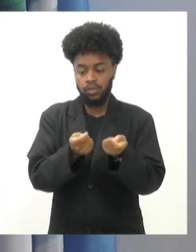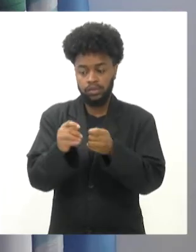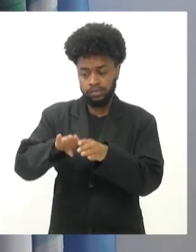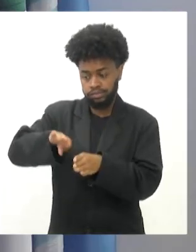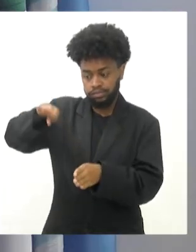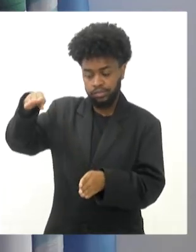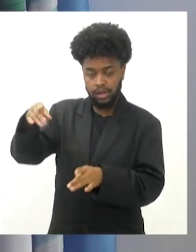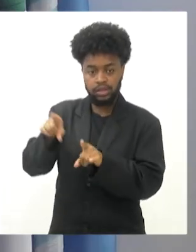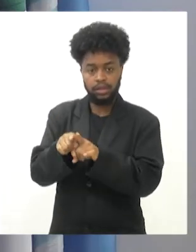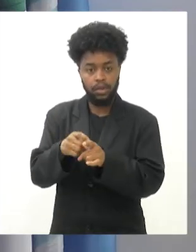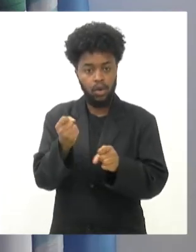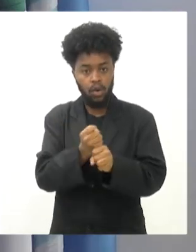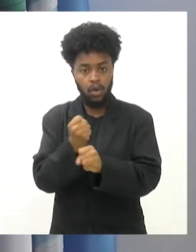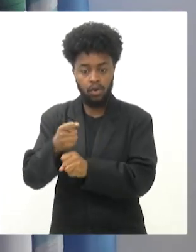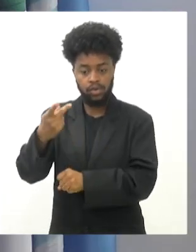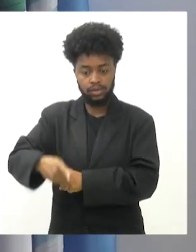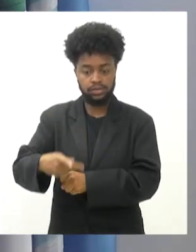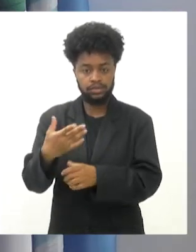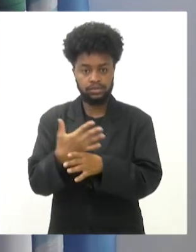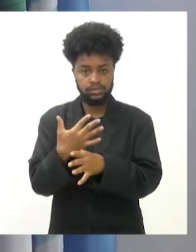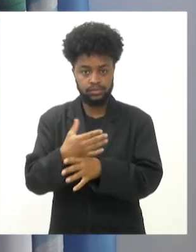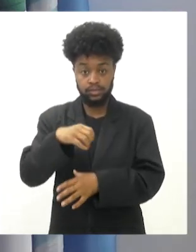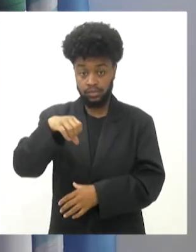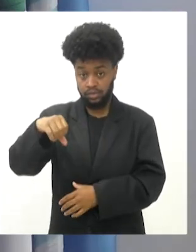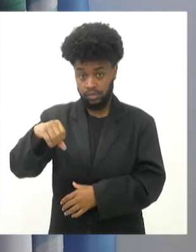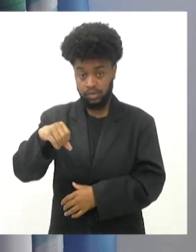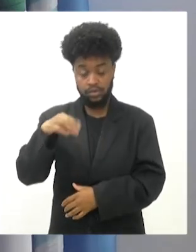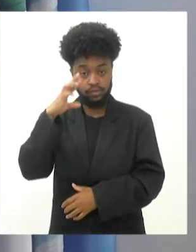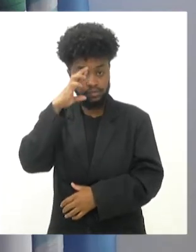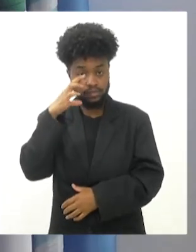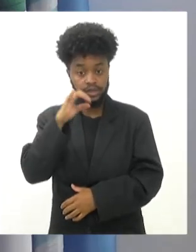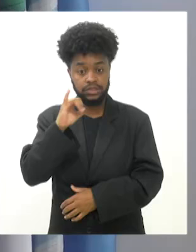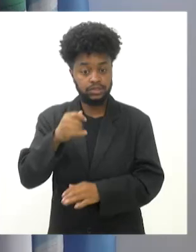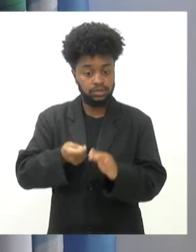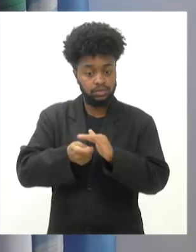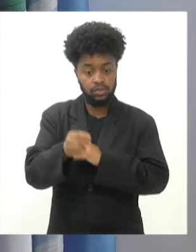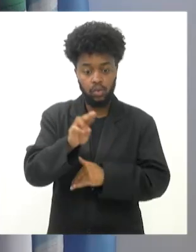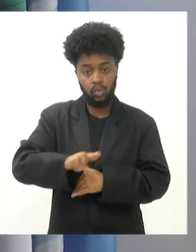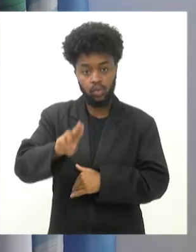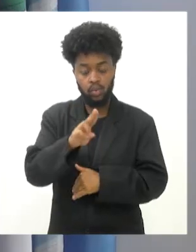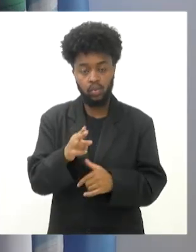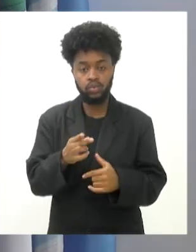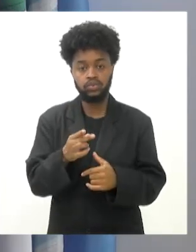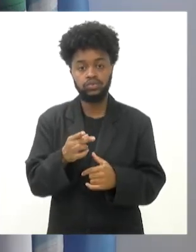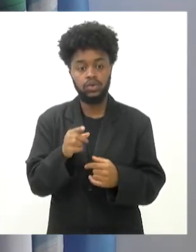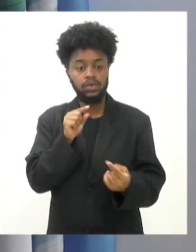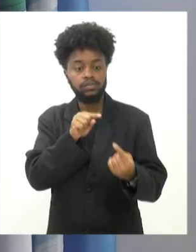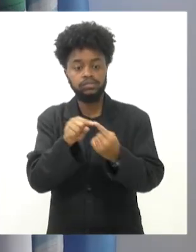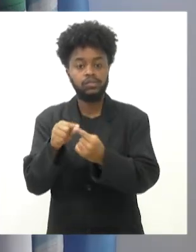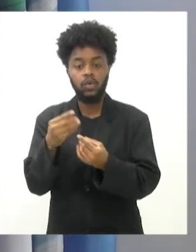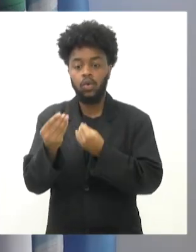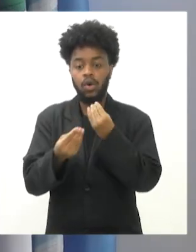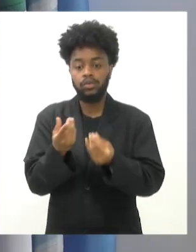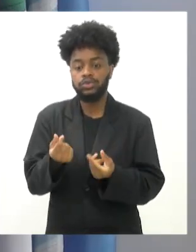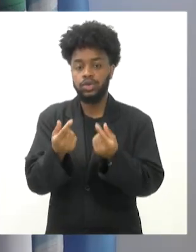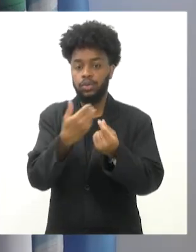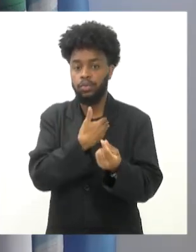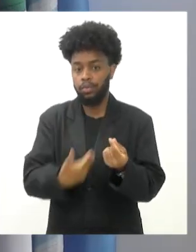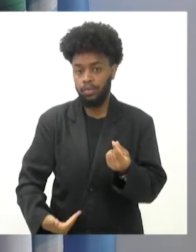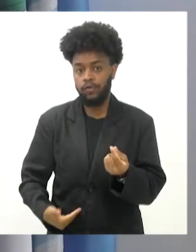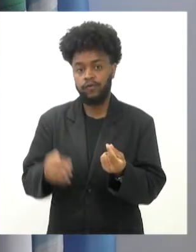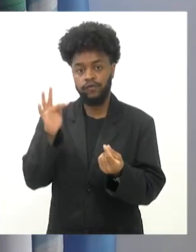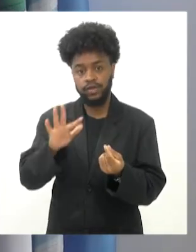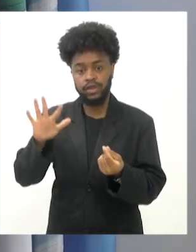drenagem e reconstrução da cidade. 9. Fiscalizar a aplicação dos recursos públicos estaduais, federais e